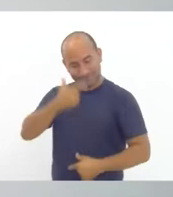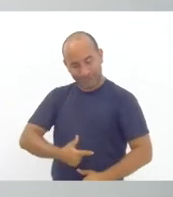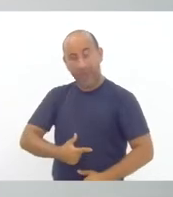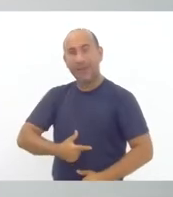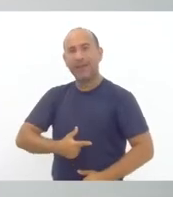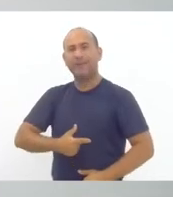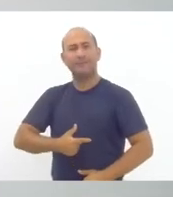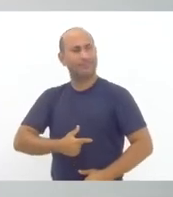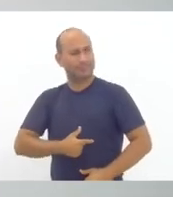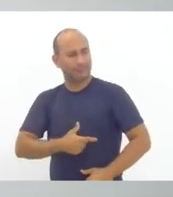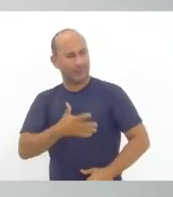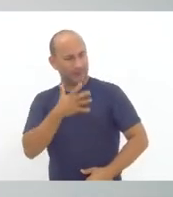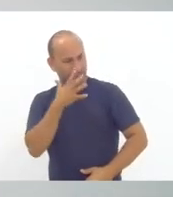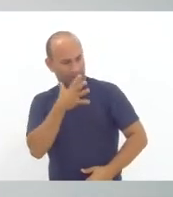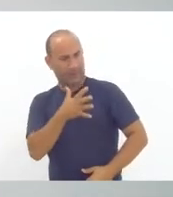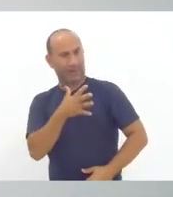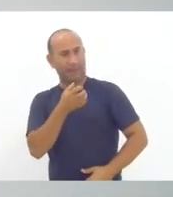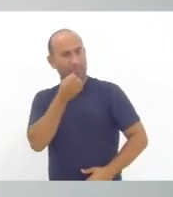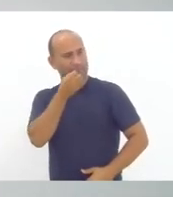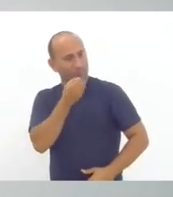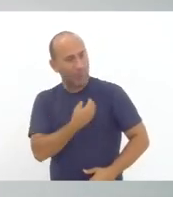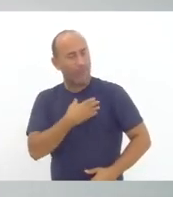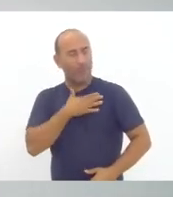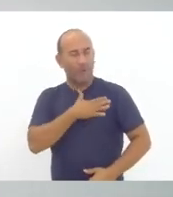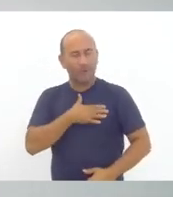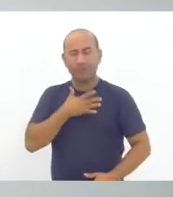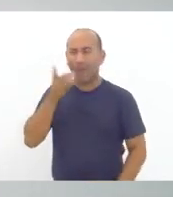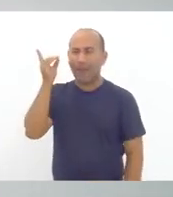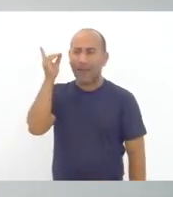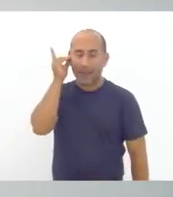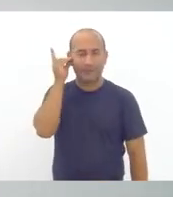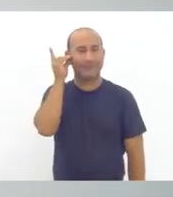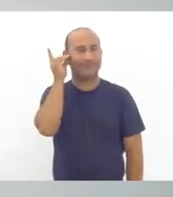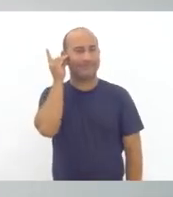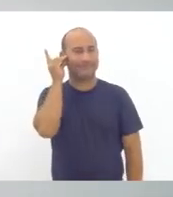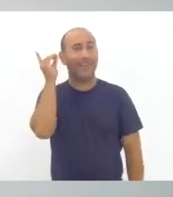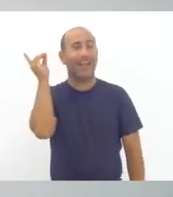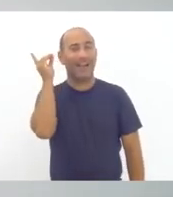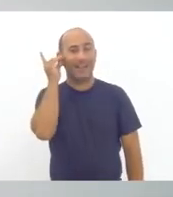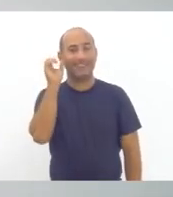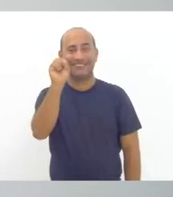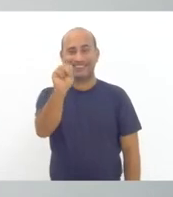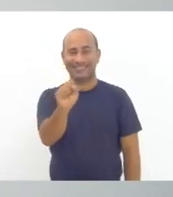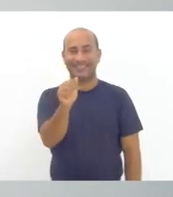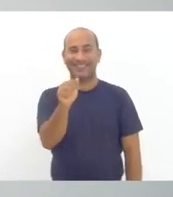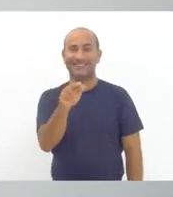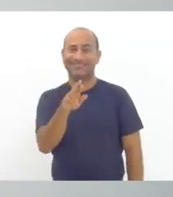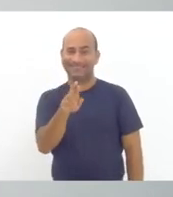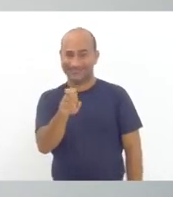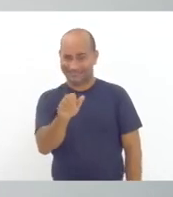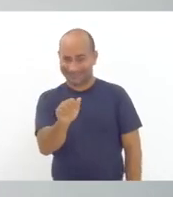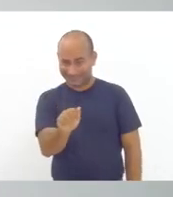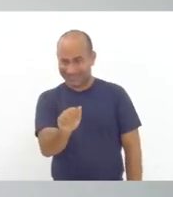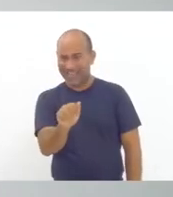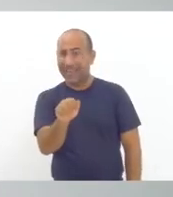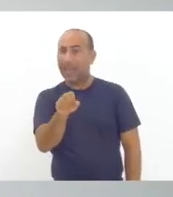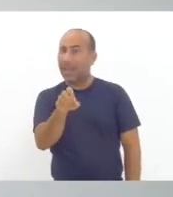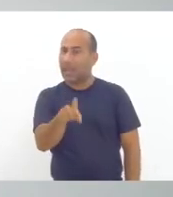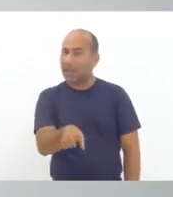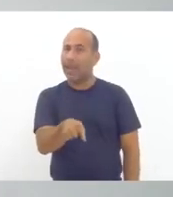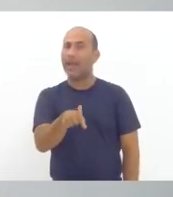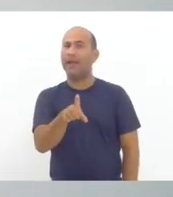entusiasta do velho bom rádio e a rádio Saara especialmente é a rádio mais